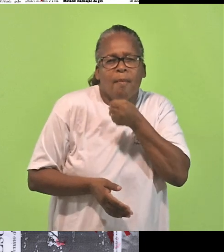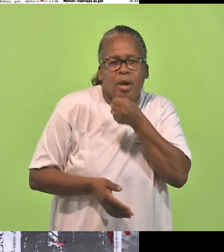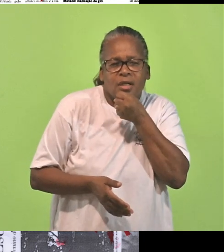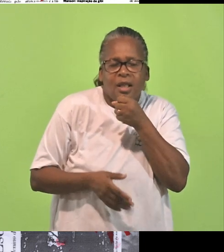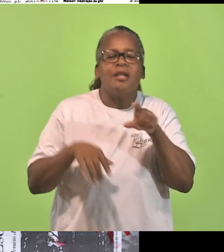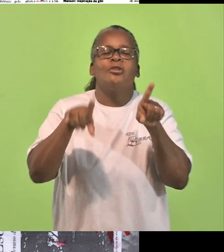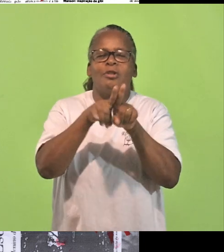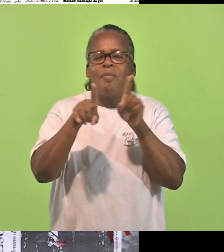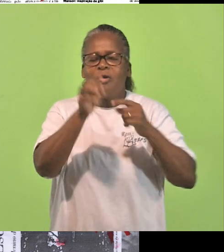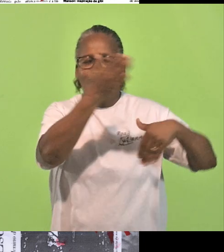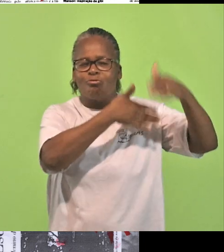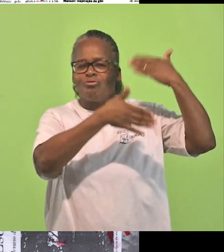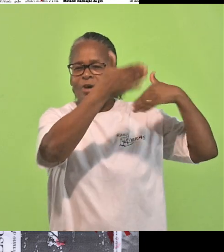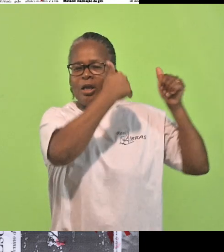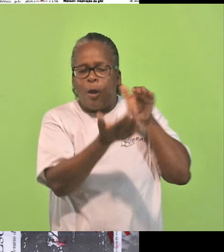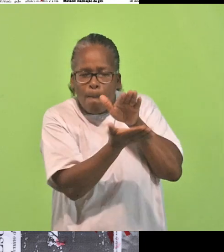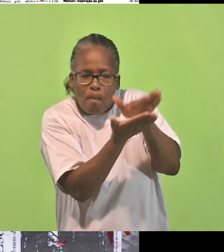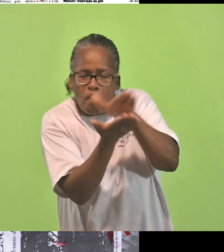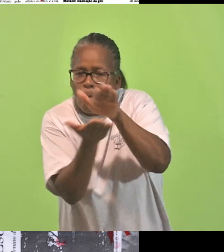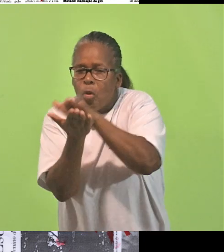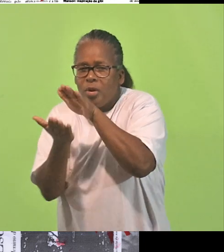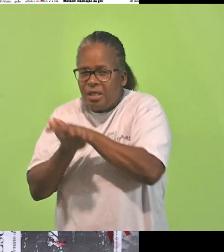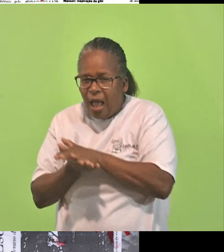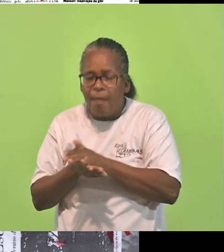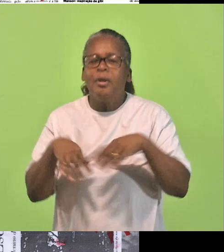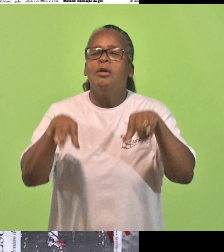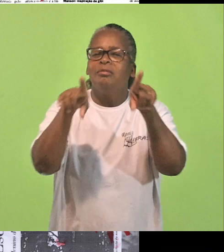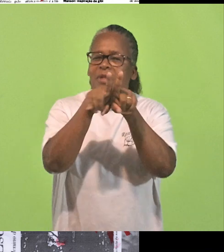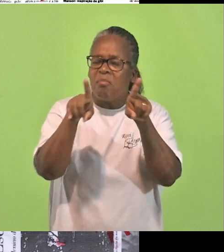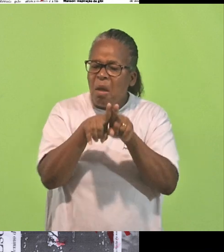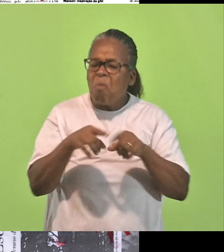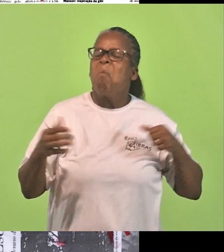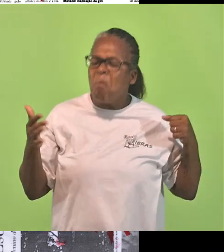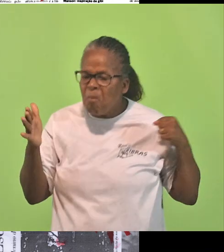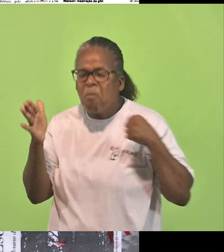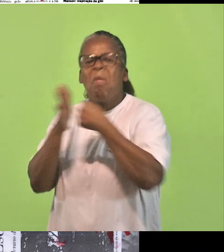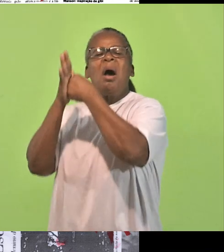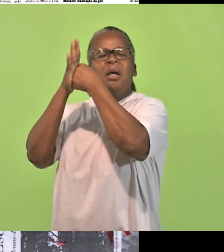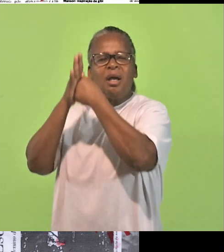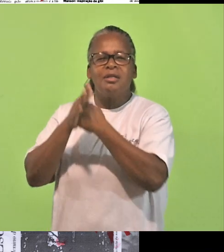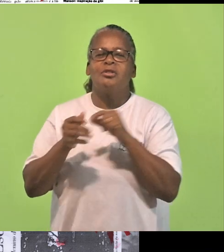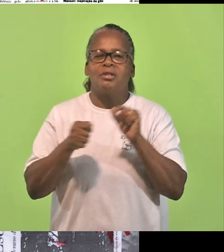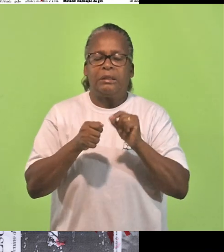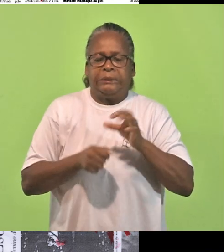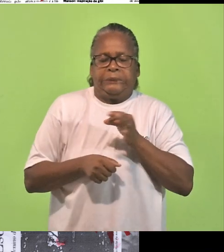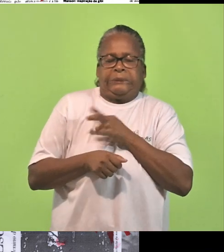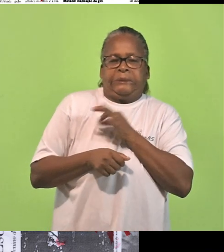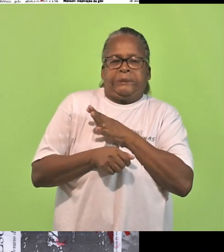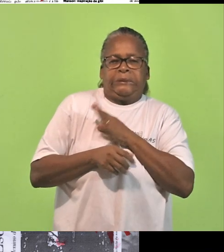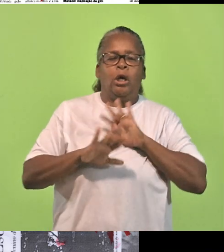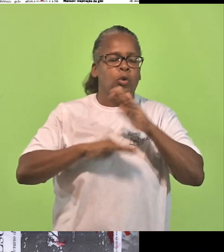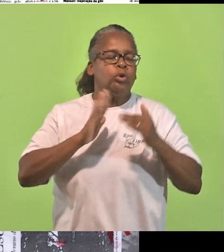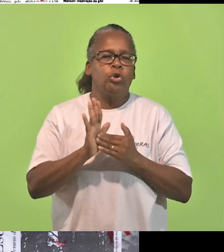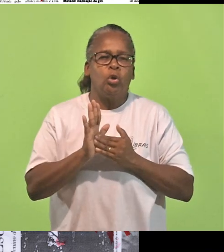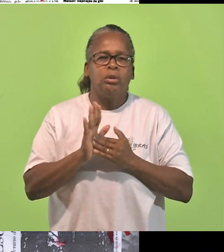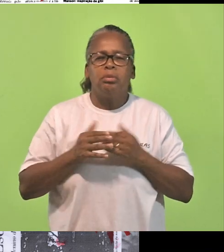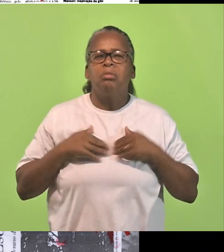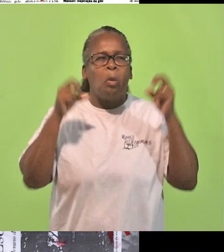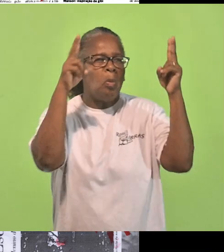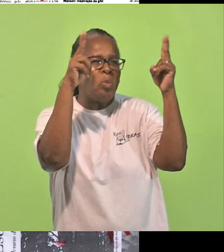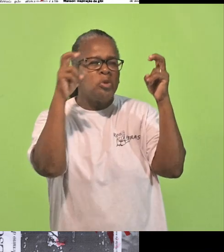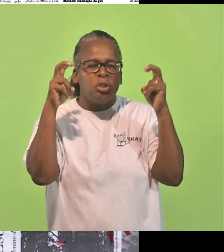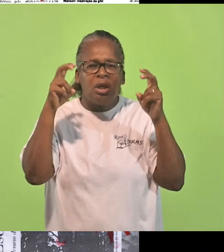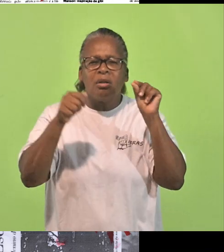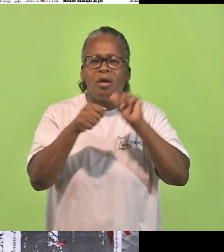suas respectivas épocas de publicação, sendo exemplos marcantes de pânicos coletivos. O título da série